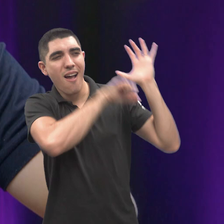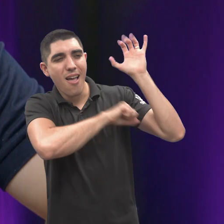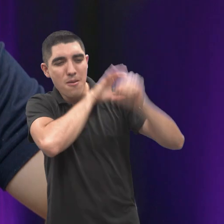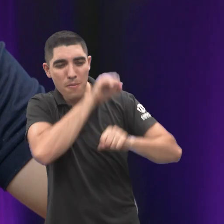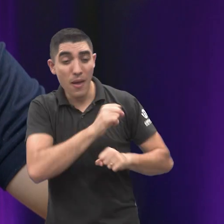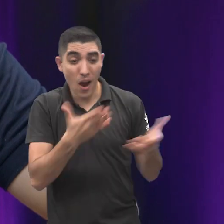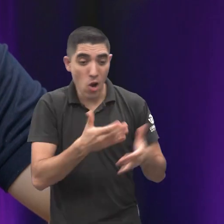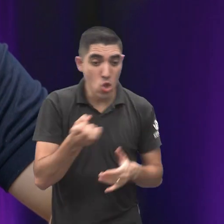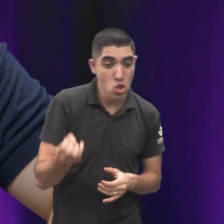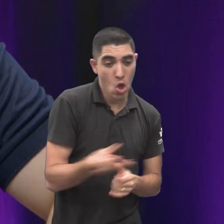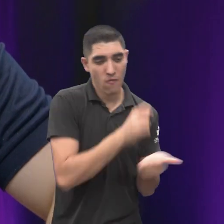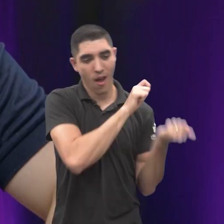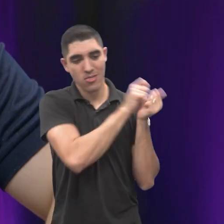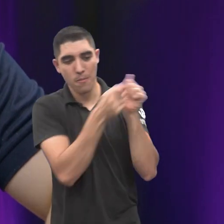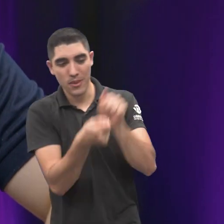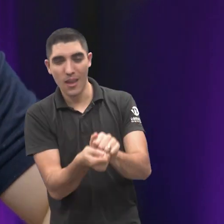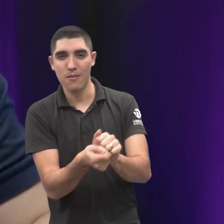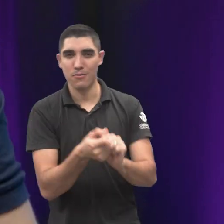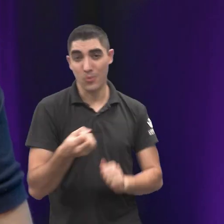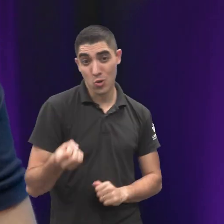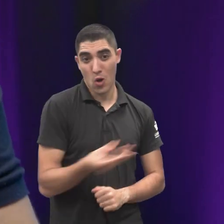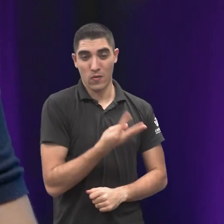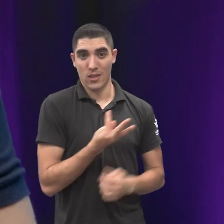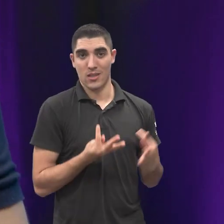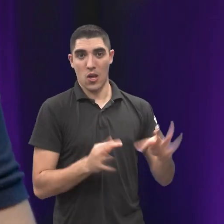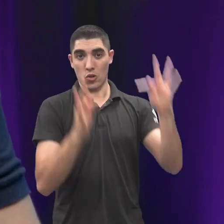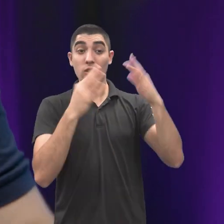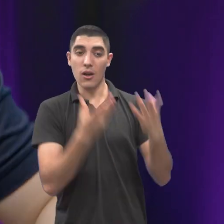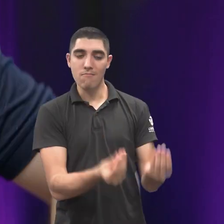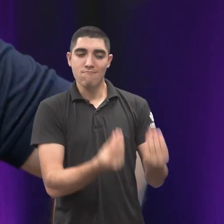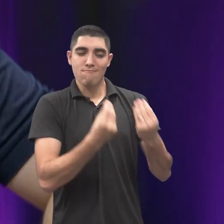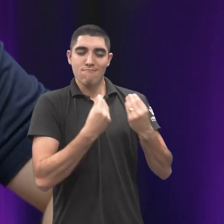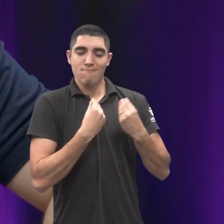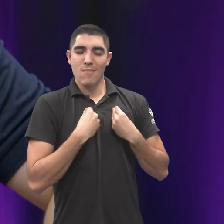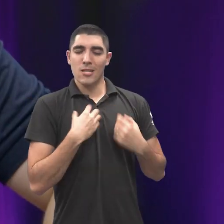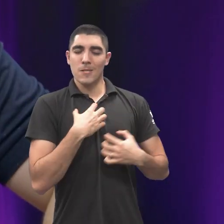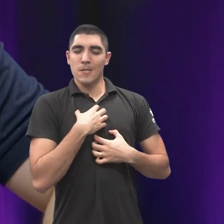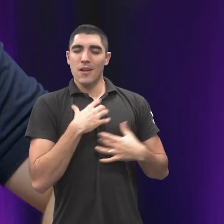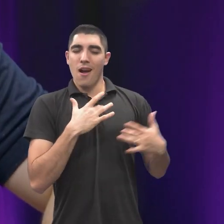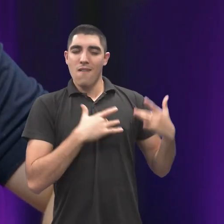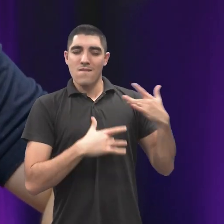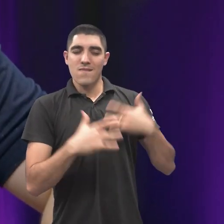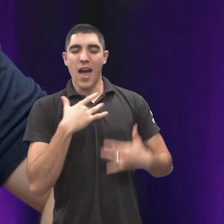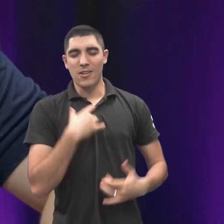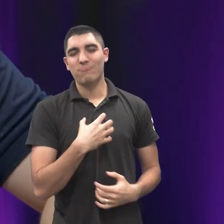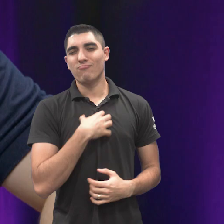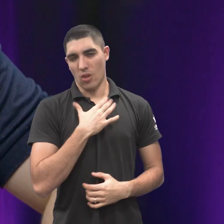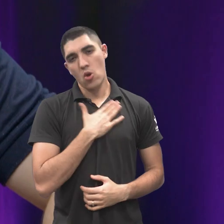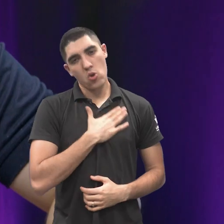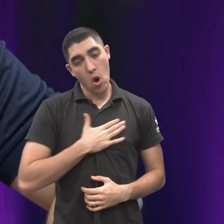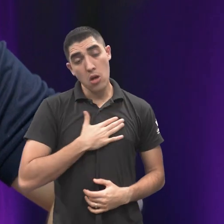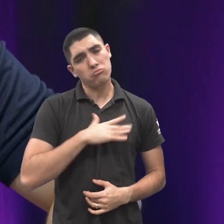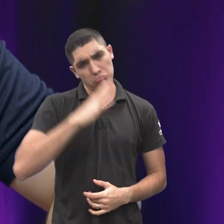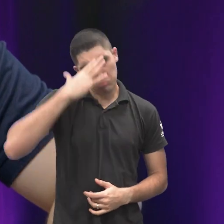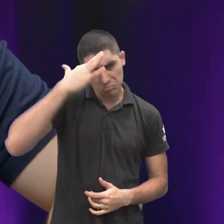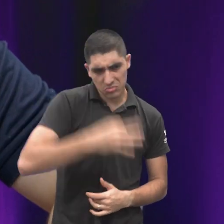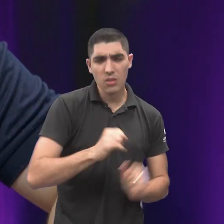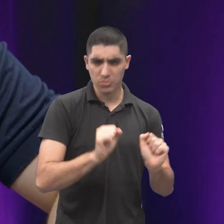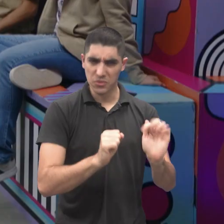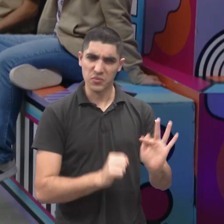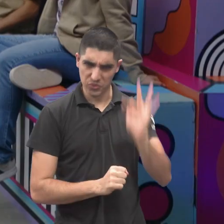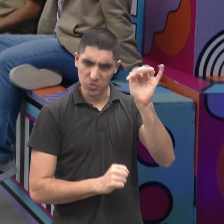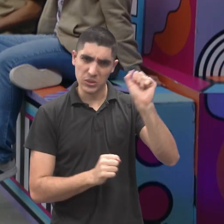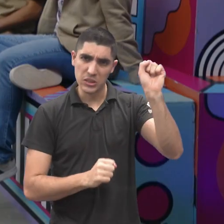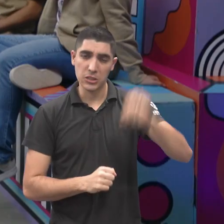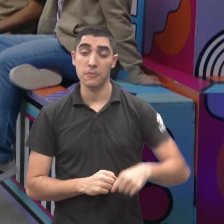que trazer essa nostalgia ali é um elemento que tem um engajamento especial. Com certeza é uma tendência, sim. E a gente não